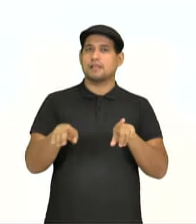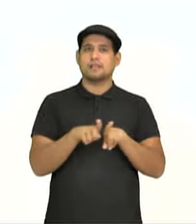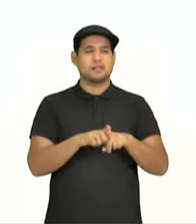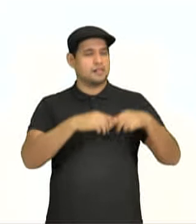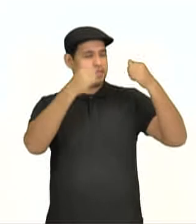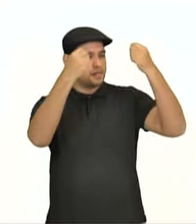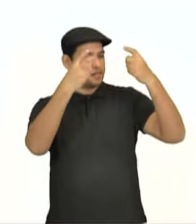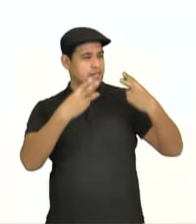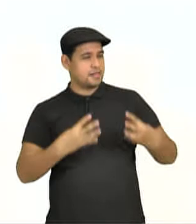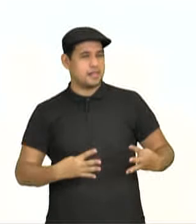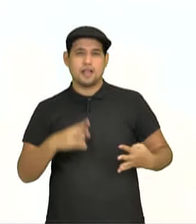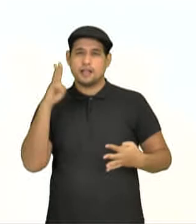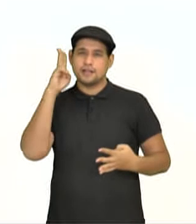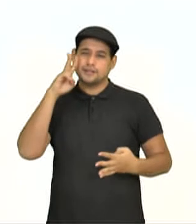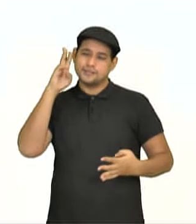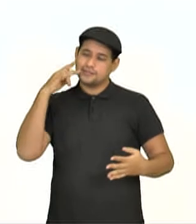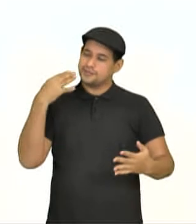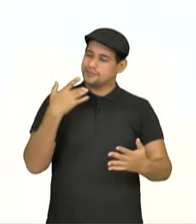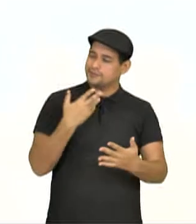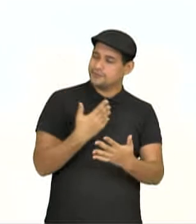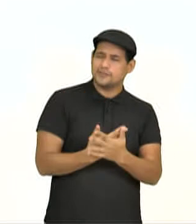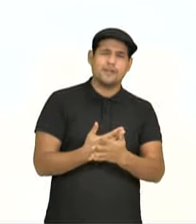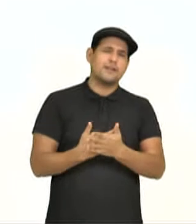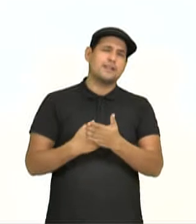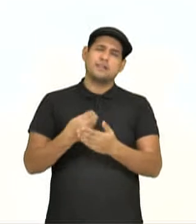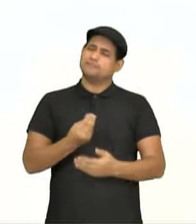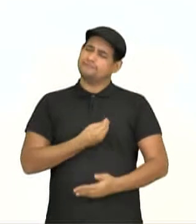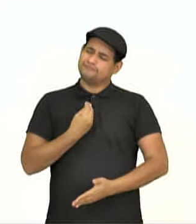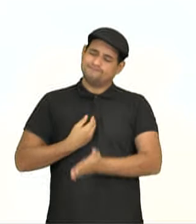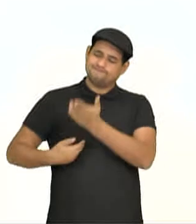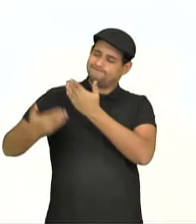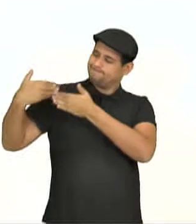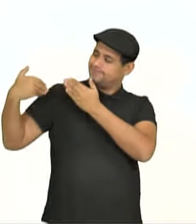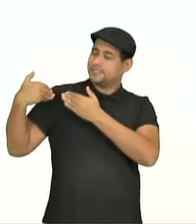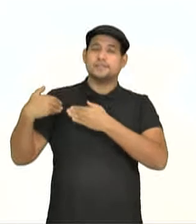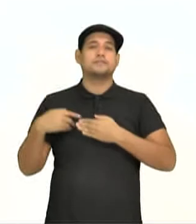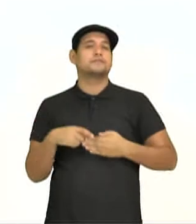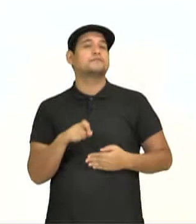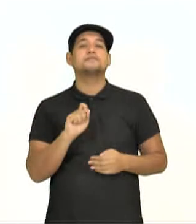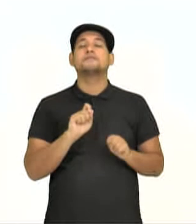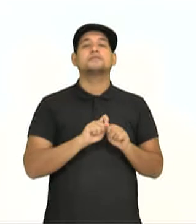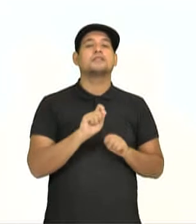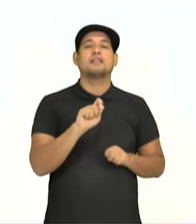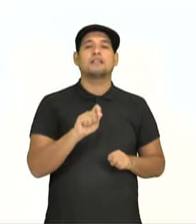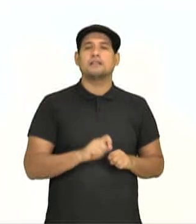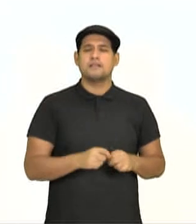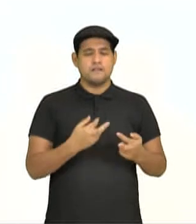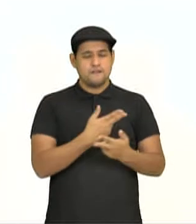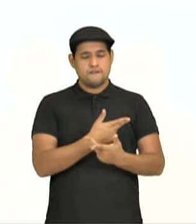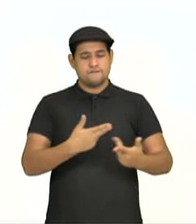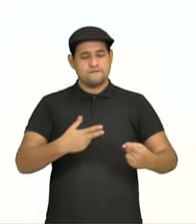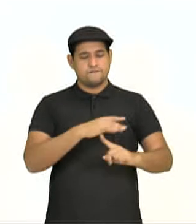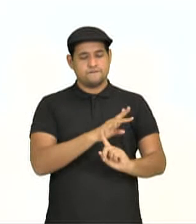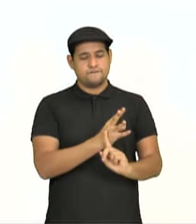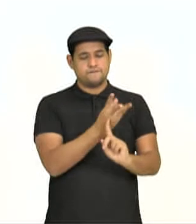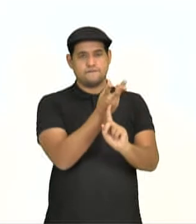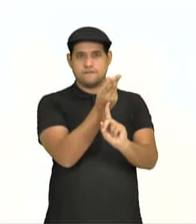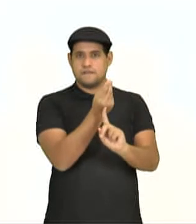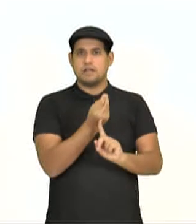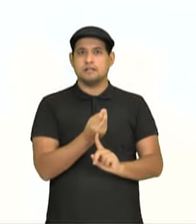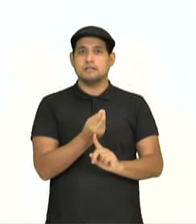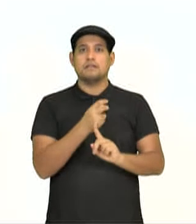contar histórias, vem desde a antiguidade, fazendo com que muitos artistas